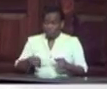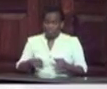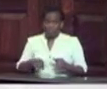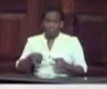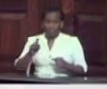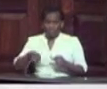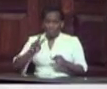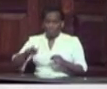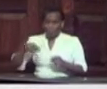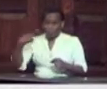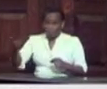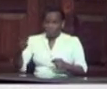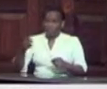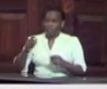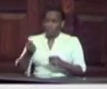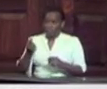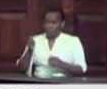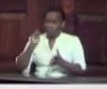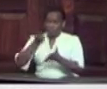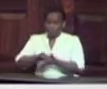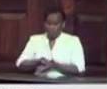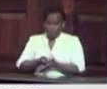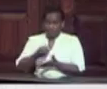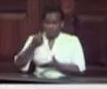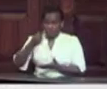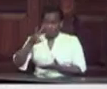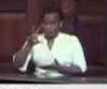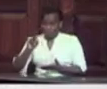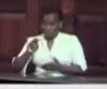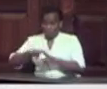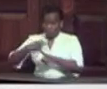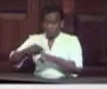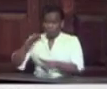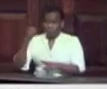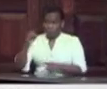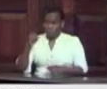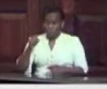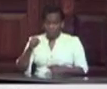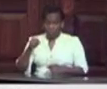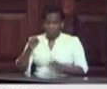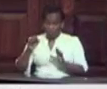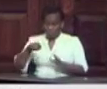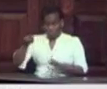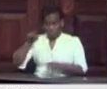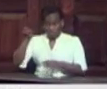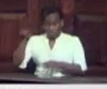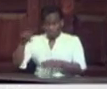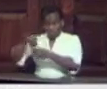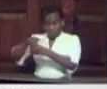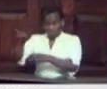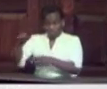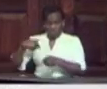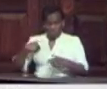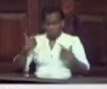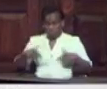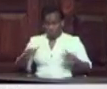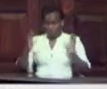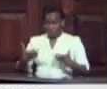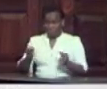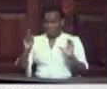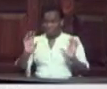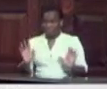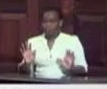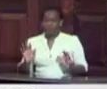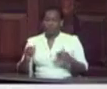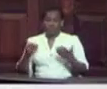foi aumentar uma tarifa de 7,50 para 8, nós não, aqueles que votaram, porque eu votei contra,